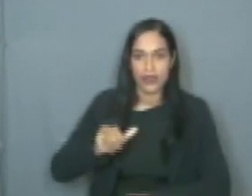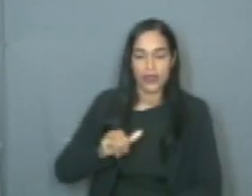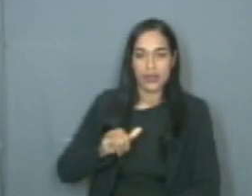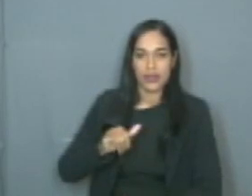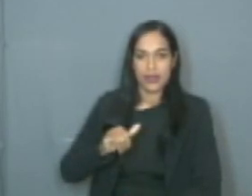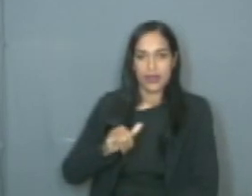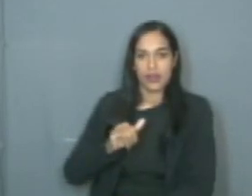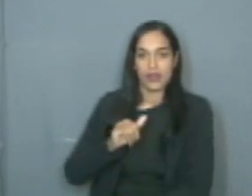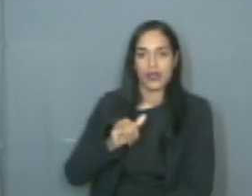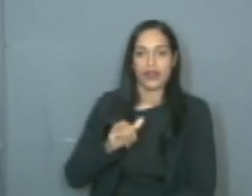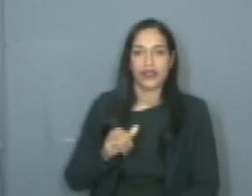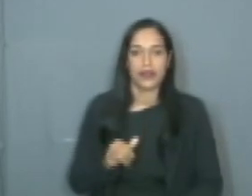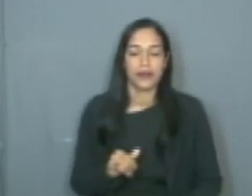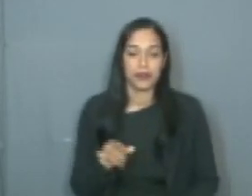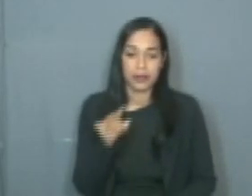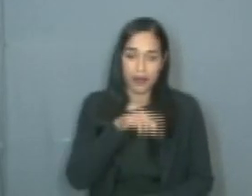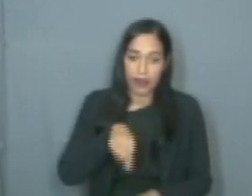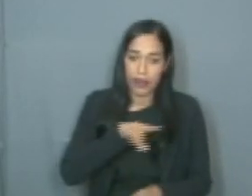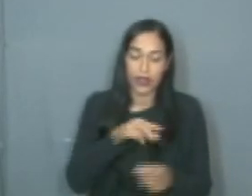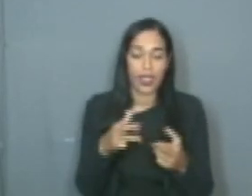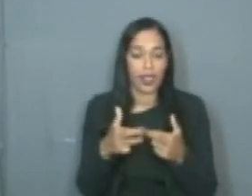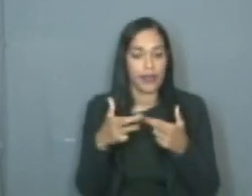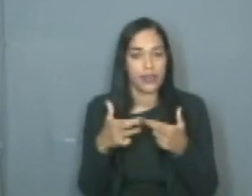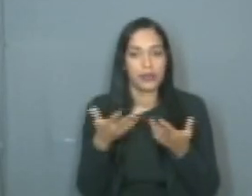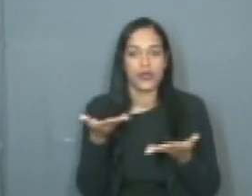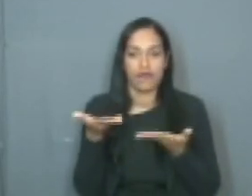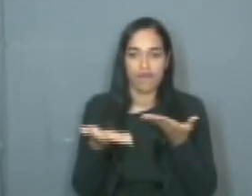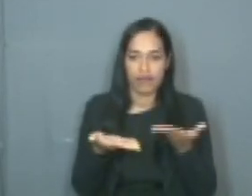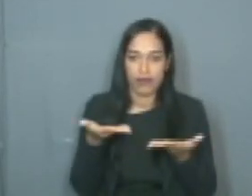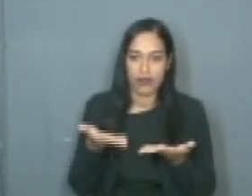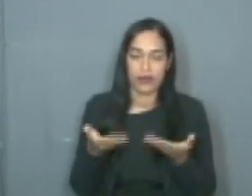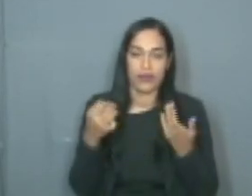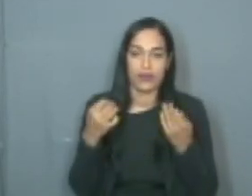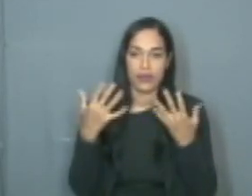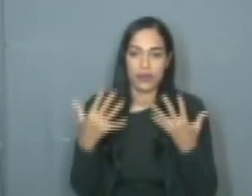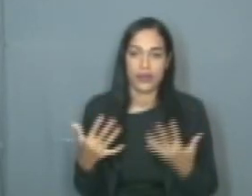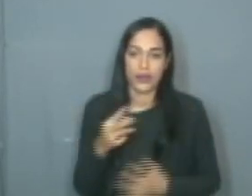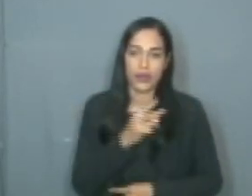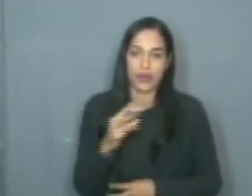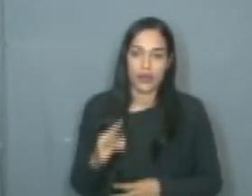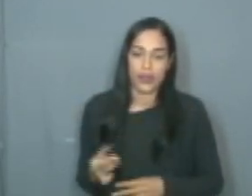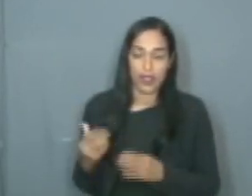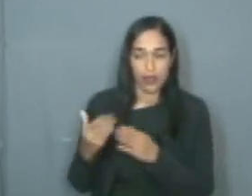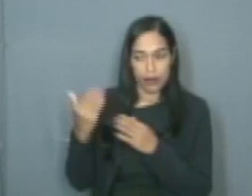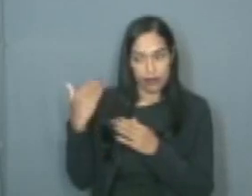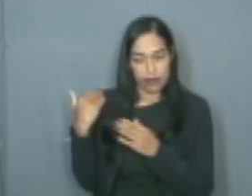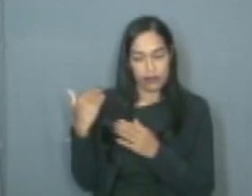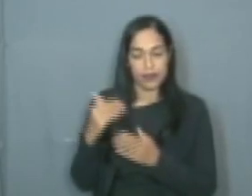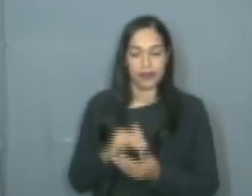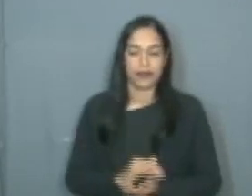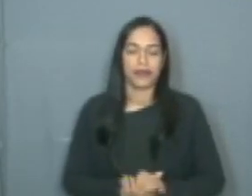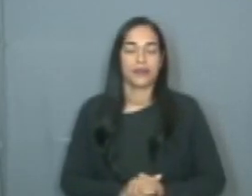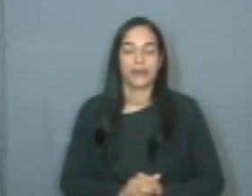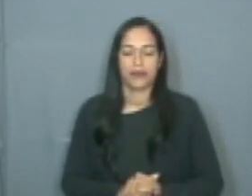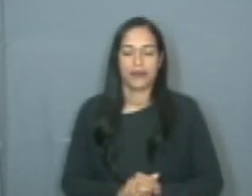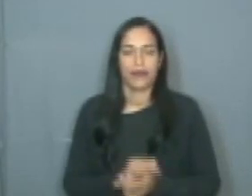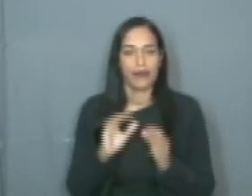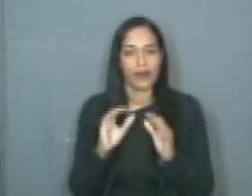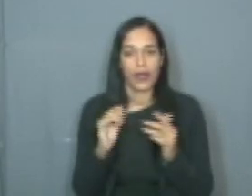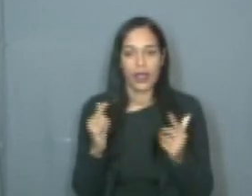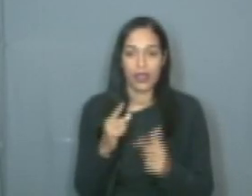da propaganda. Se esses requerimentos fossem atendidos, como disse o vereador que me antecedeu, certamente